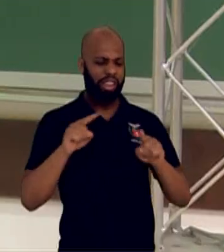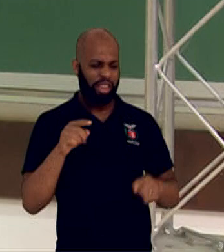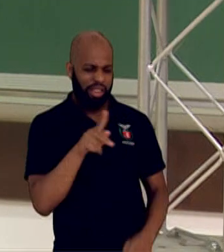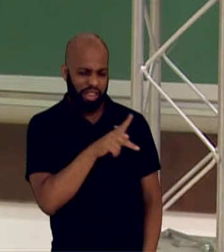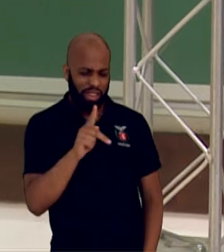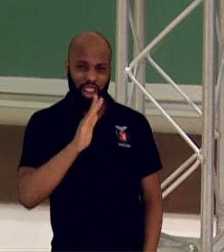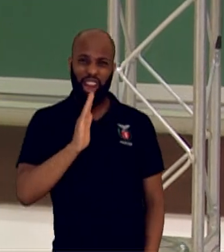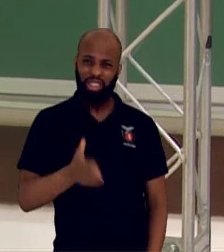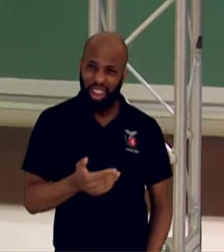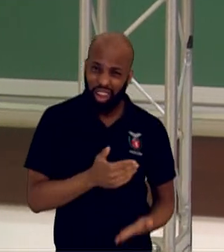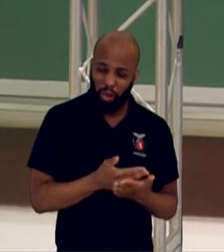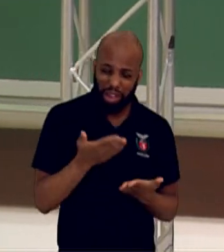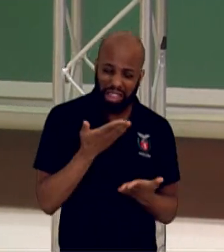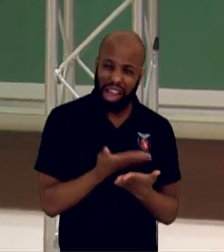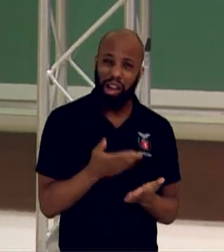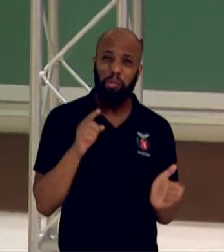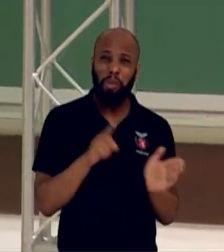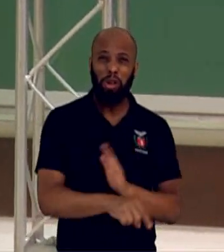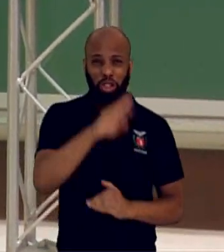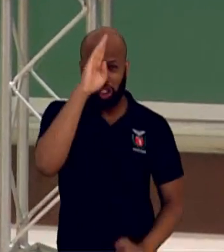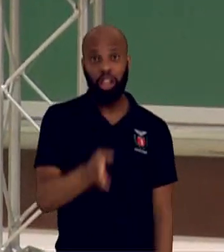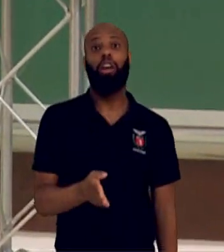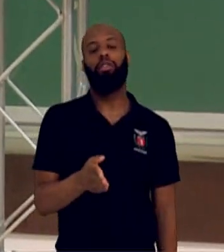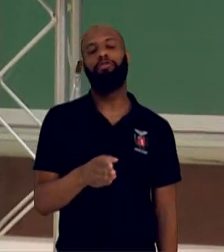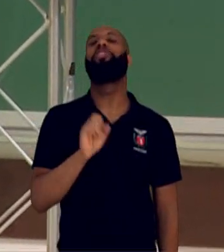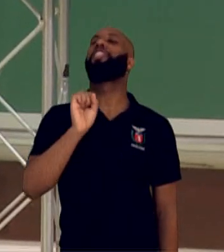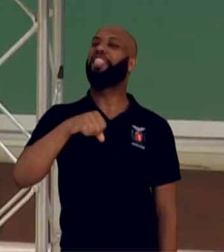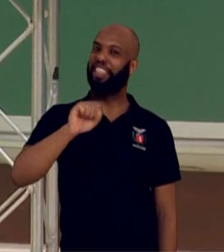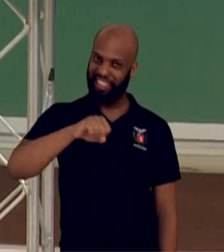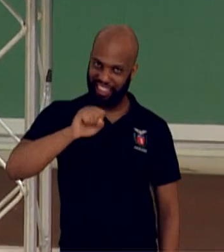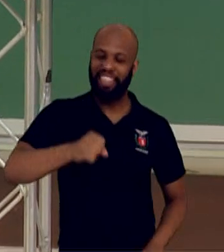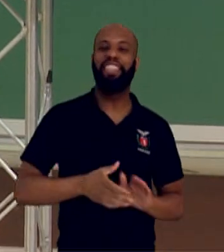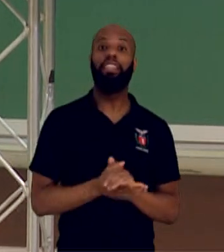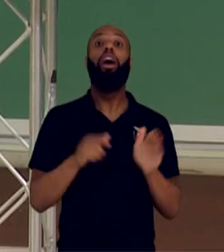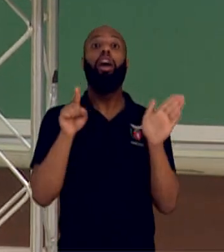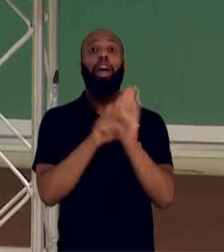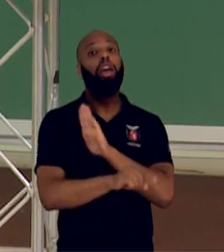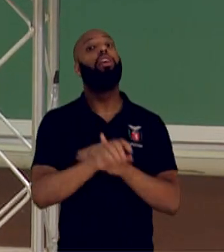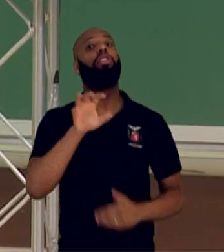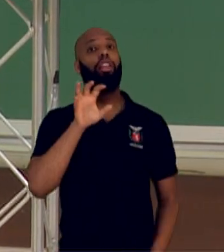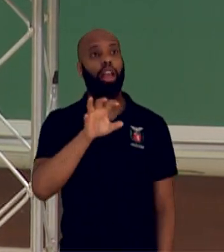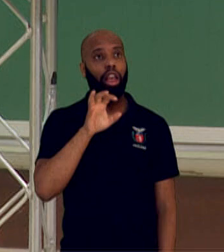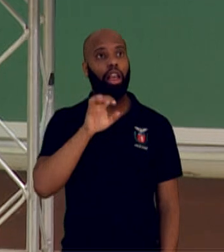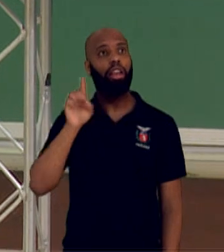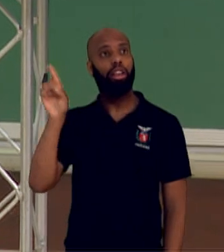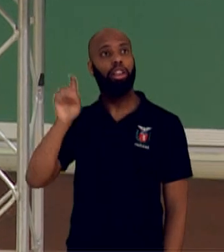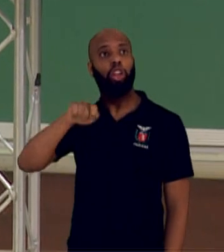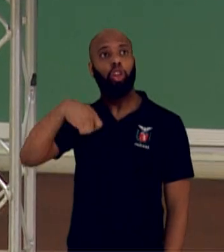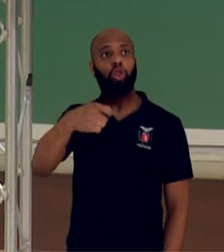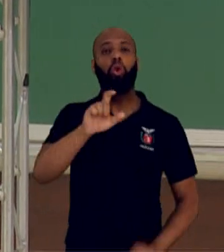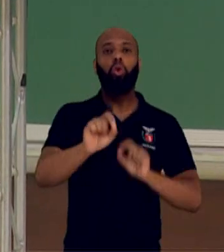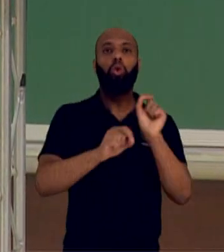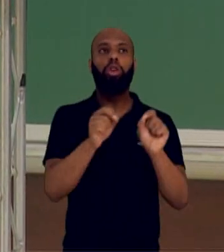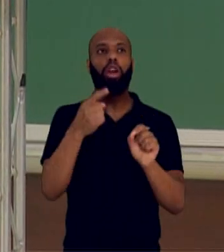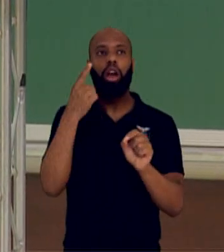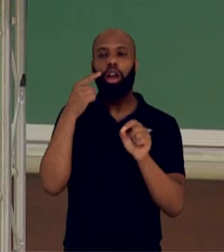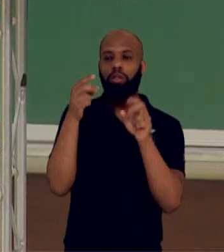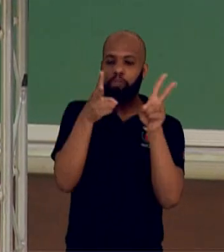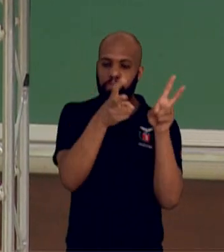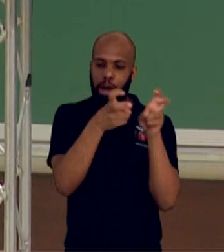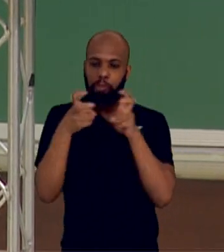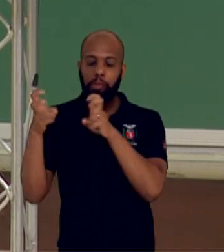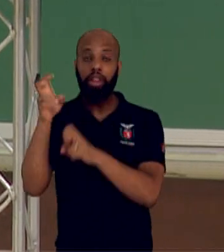professora, já no início uma pergunta? Claro, e essa pergunta, pessoal, é sobre observação